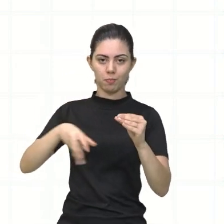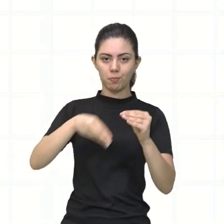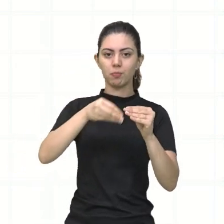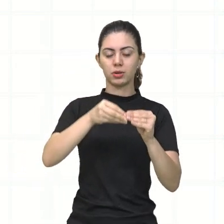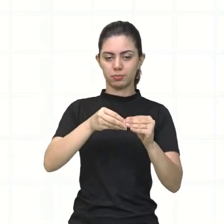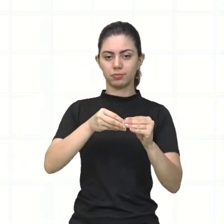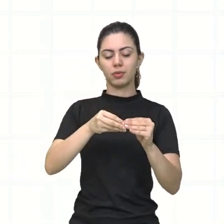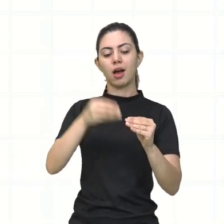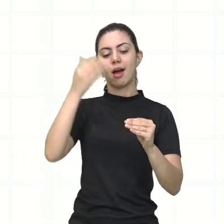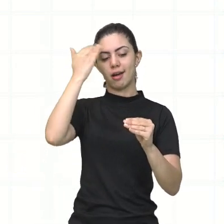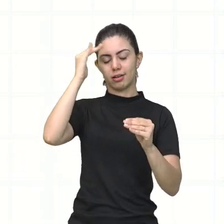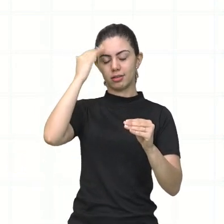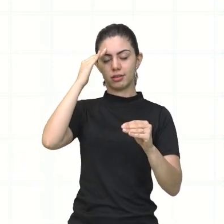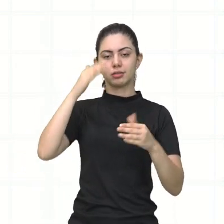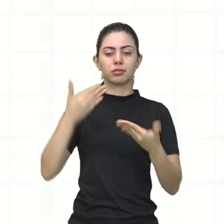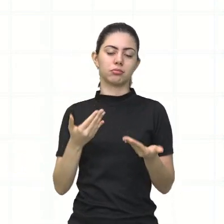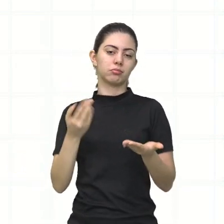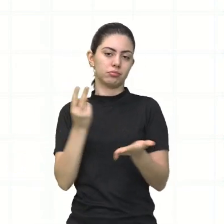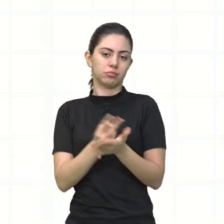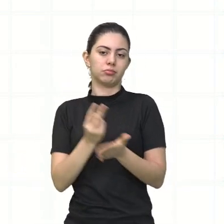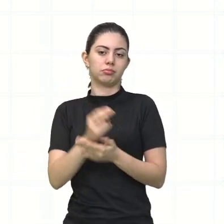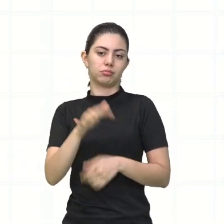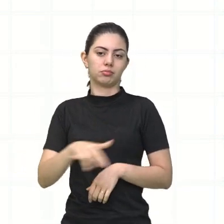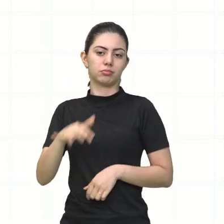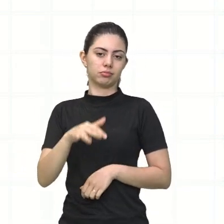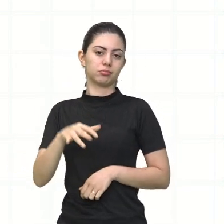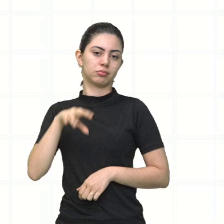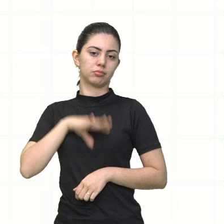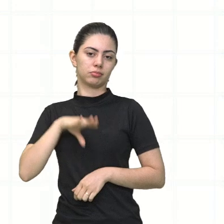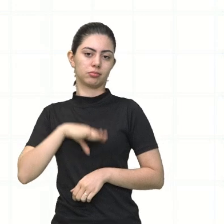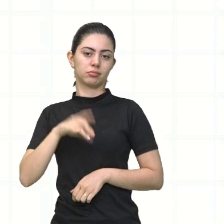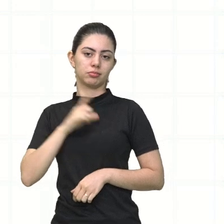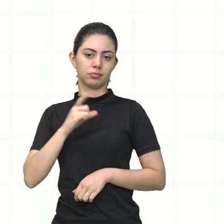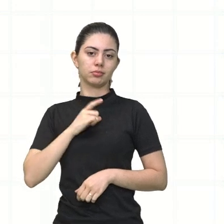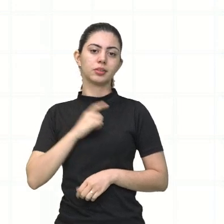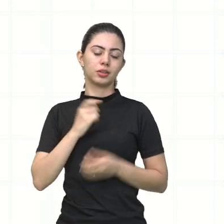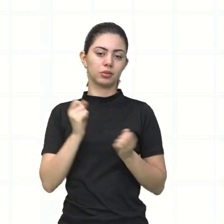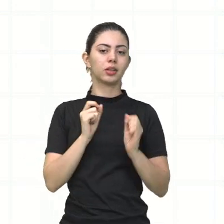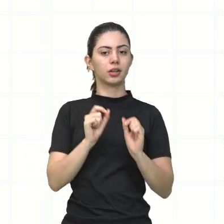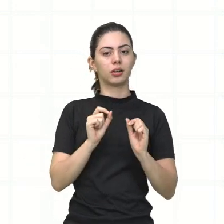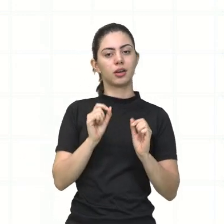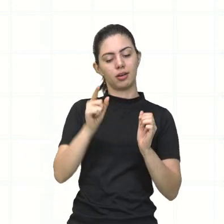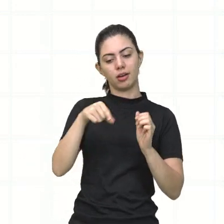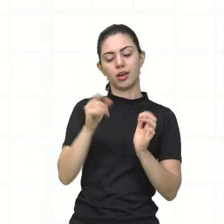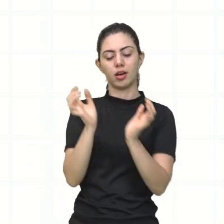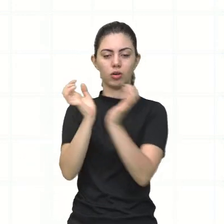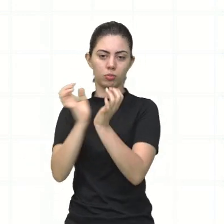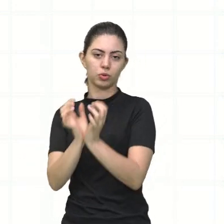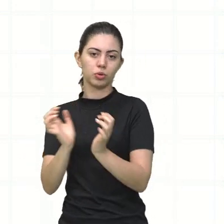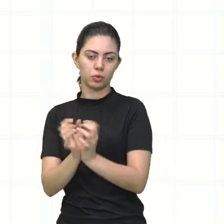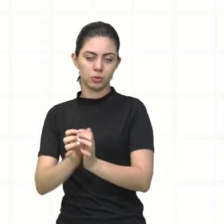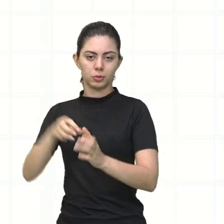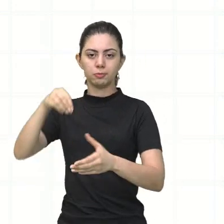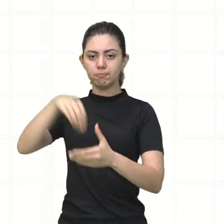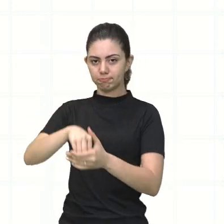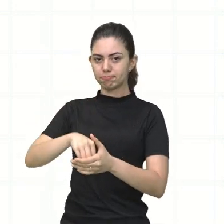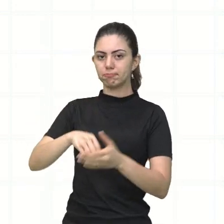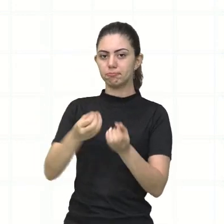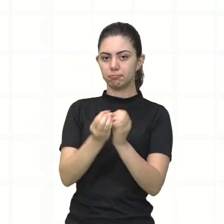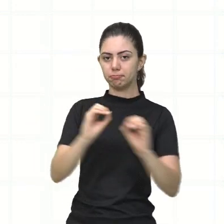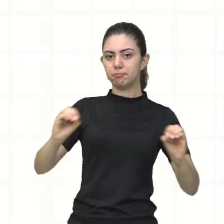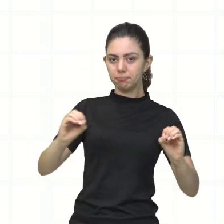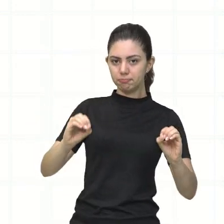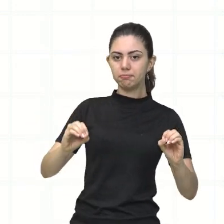E como sempre em português, aqui nas orações subordinadas nós temos algumas divisões. Essa divisão são as